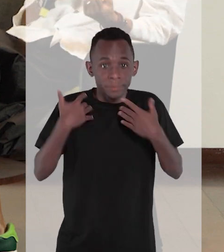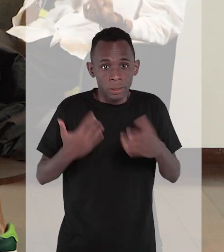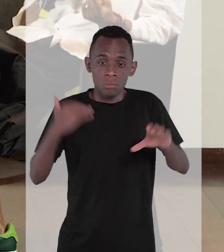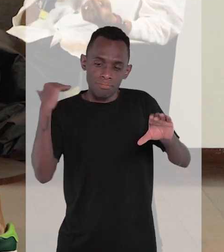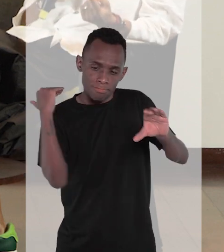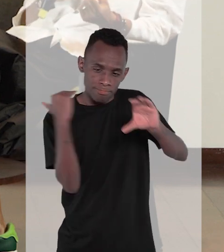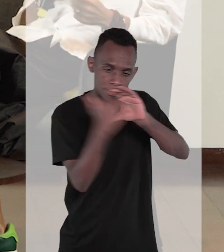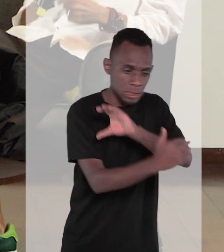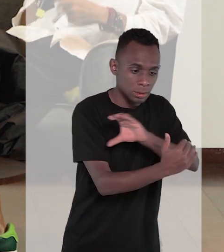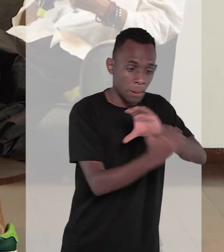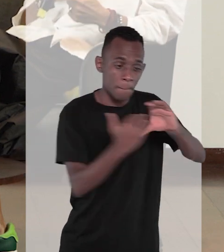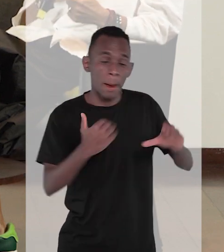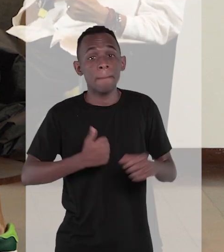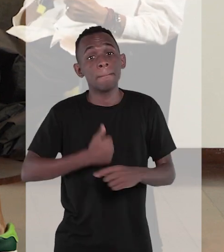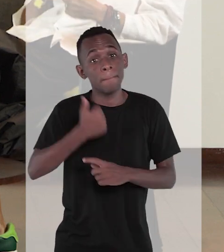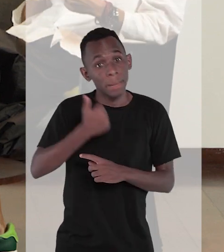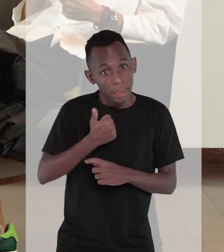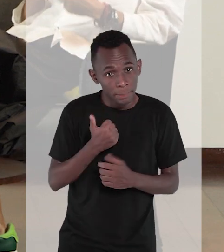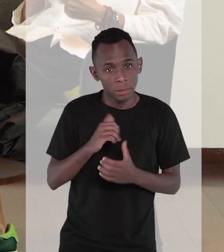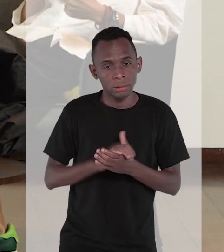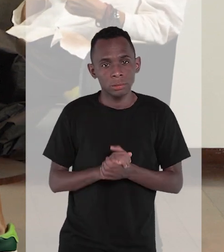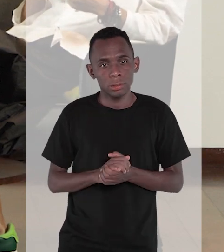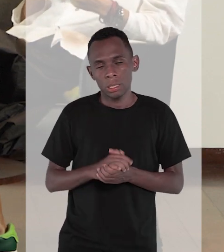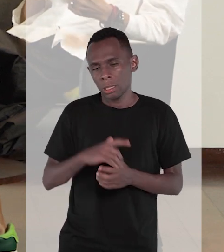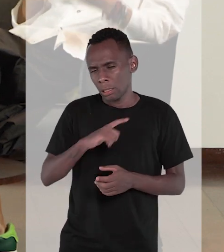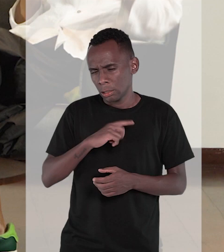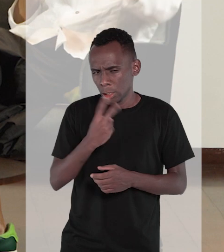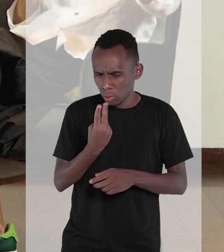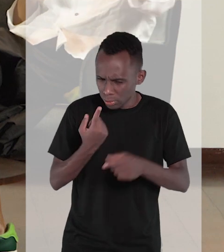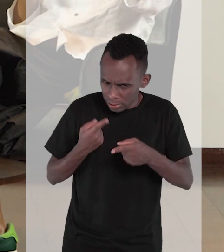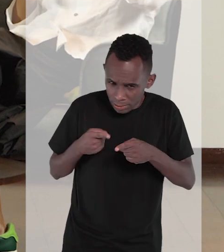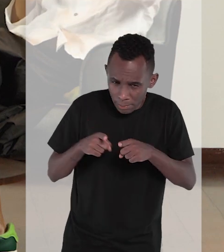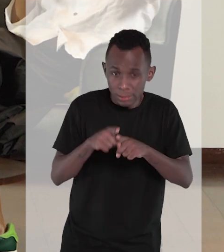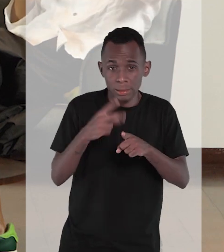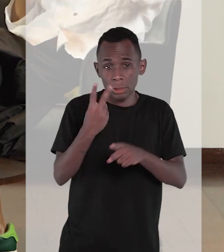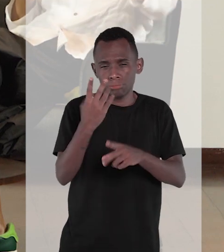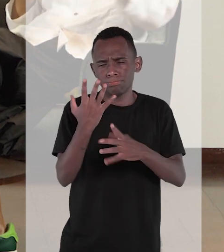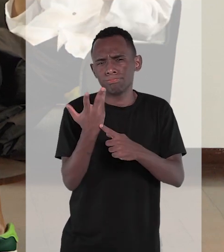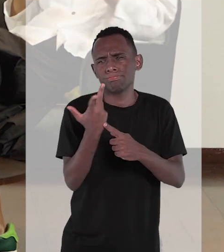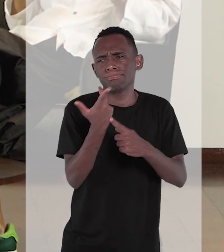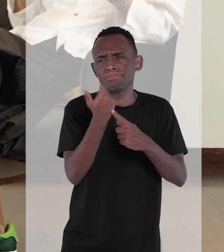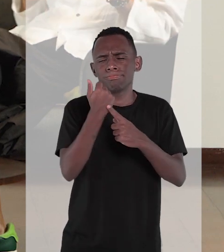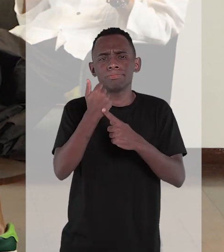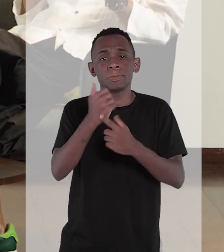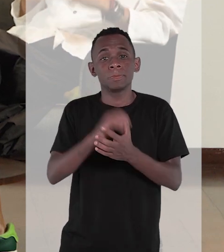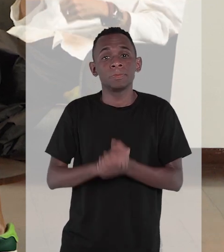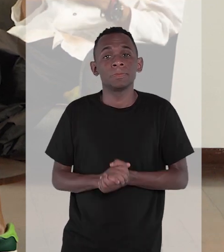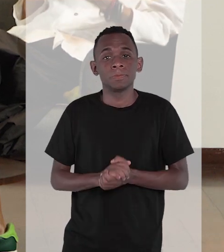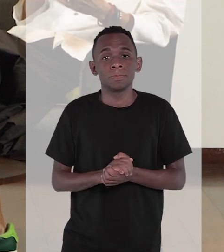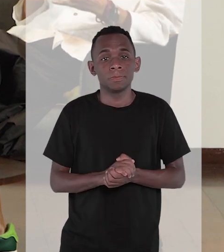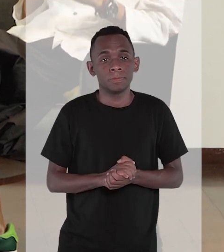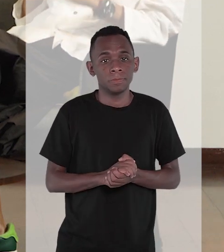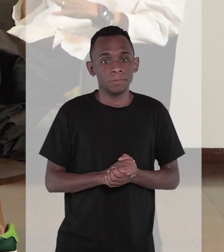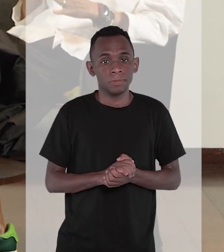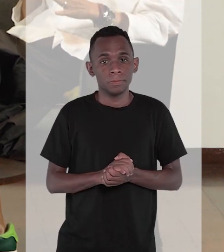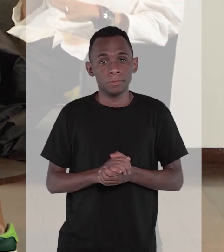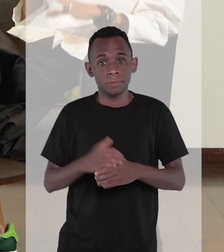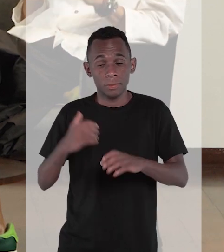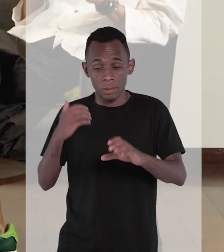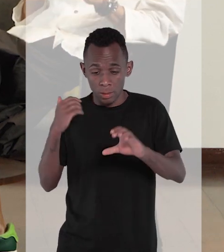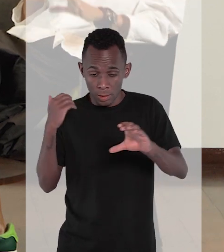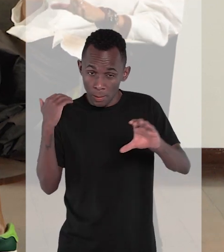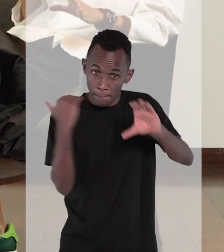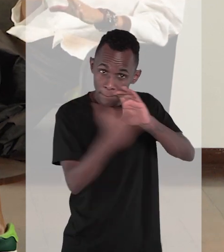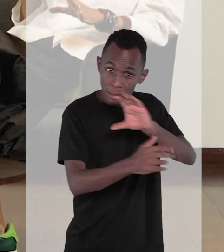pessoa a letra. Aí digo assim, tem 2 parceirões meus aqui, grandes artistas. Eu mando a letra, em geral, eu